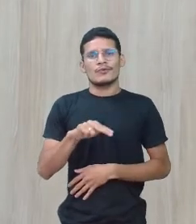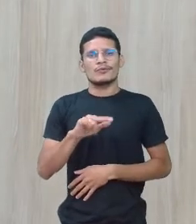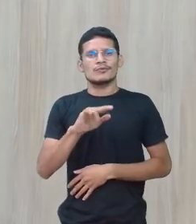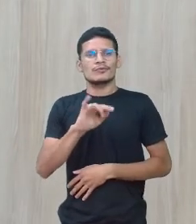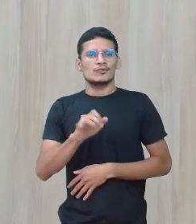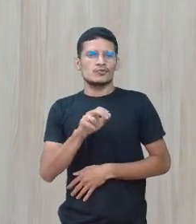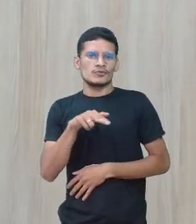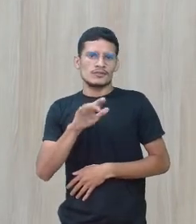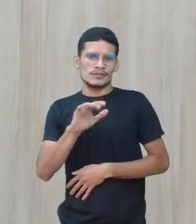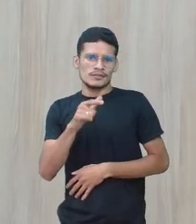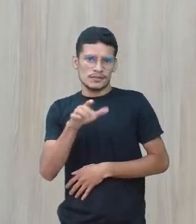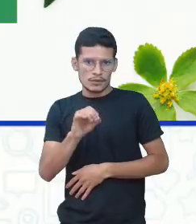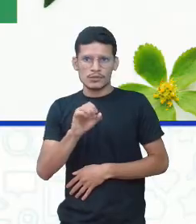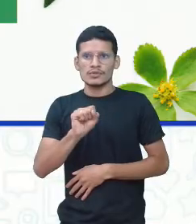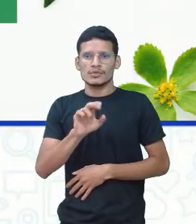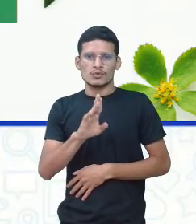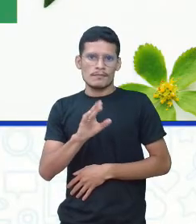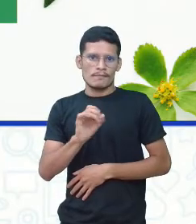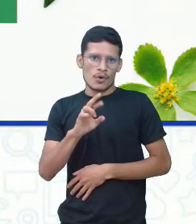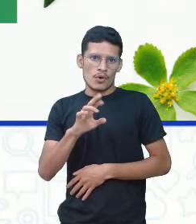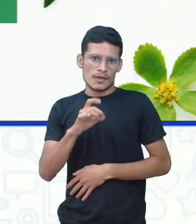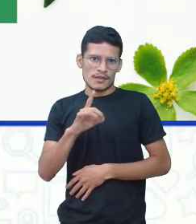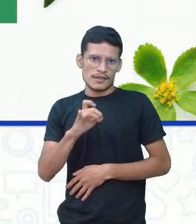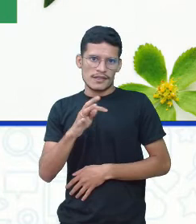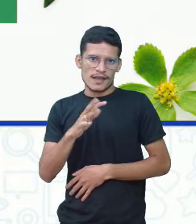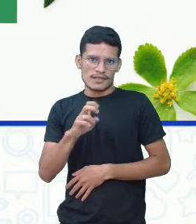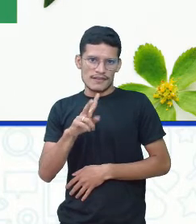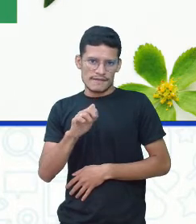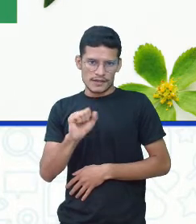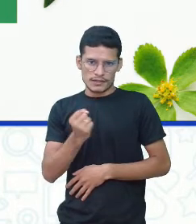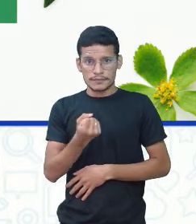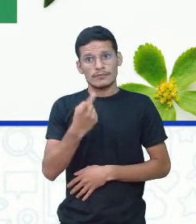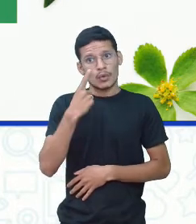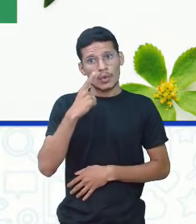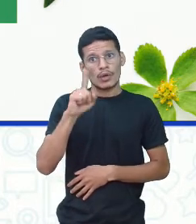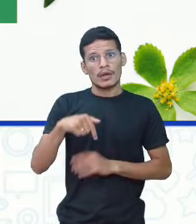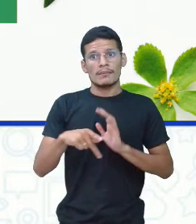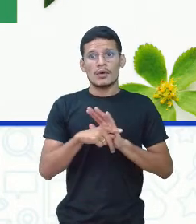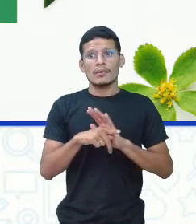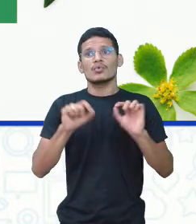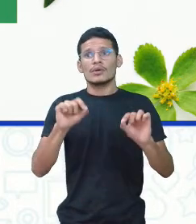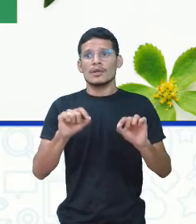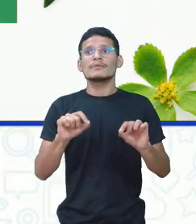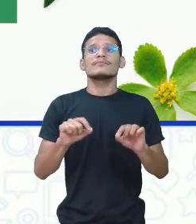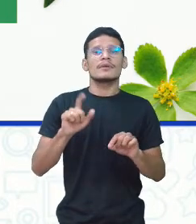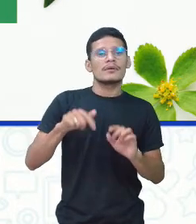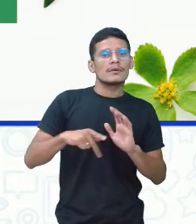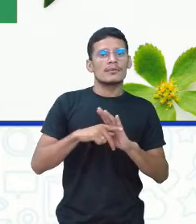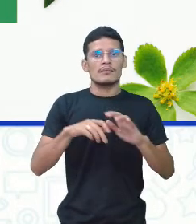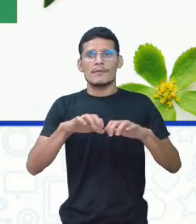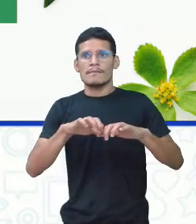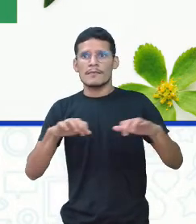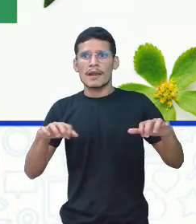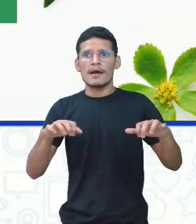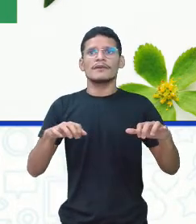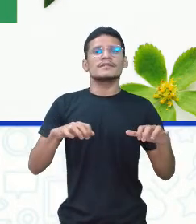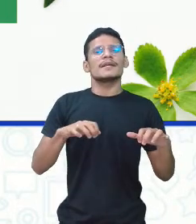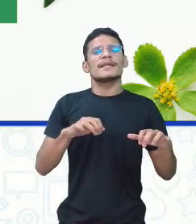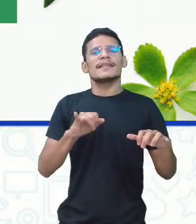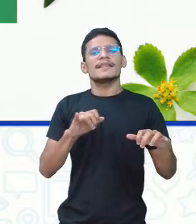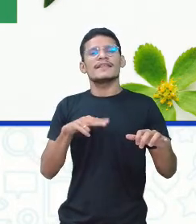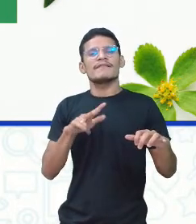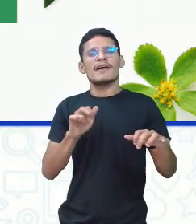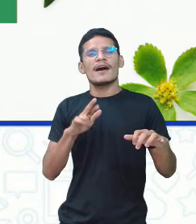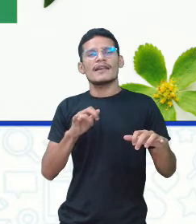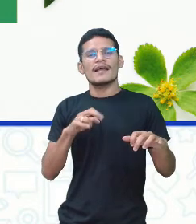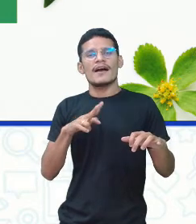subordinativas? São palavras invariáveis, lembrando sempre que as conjunções, elas são invariáveis. E o que isso quer dizer?